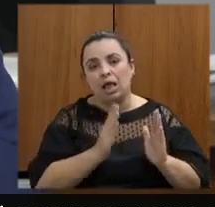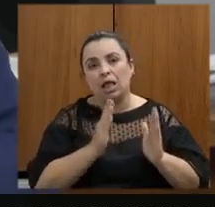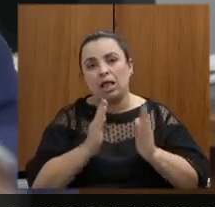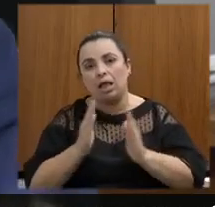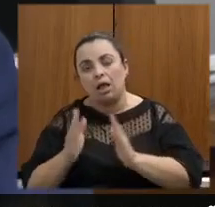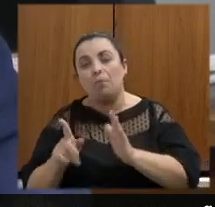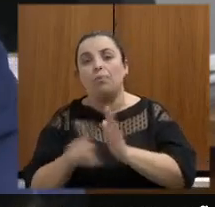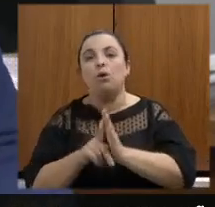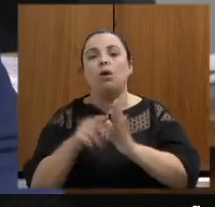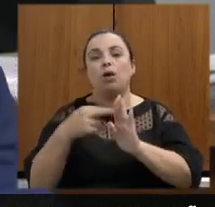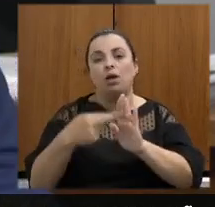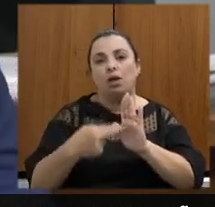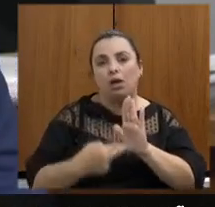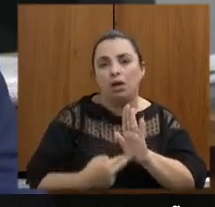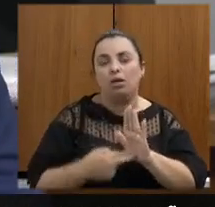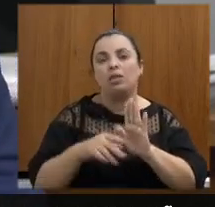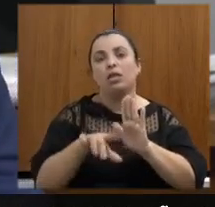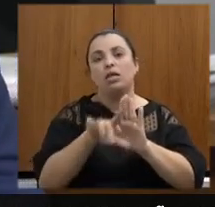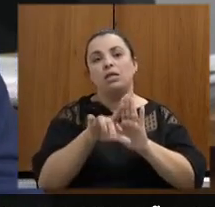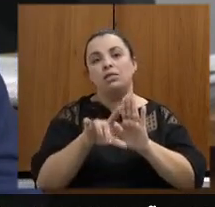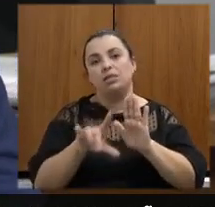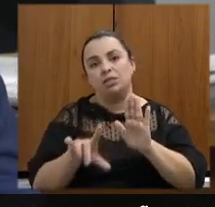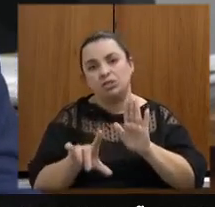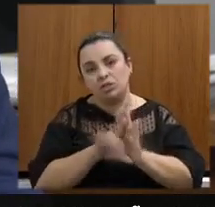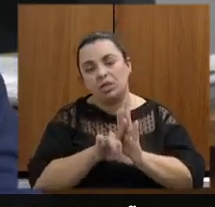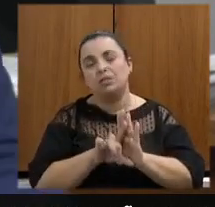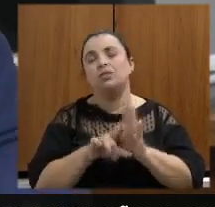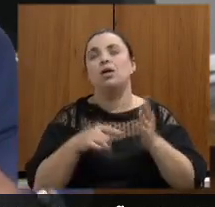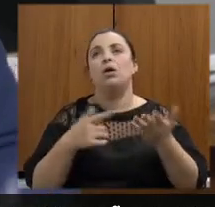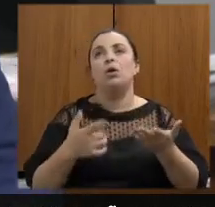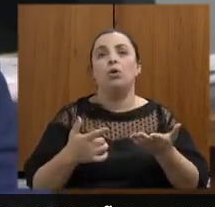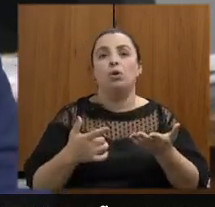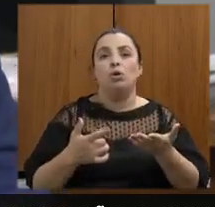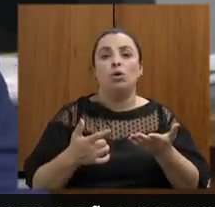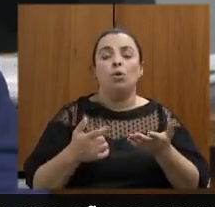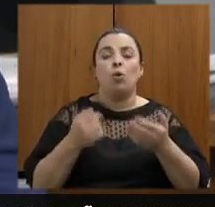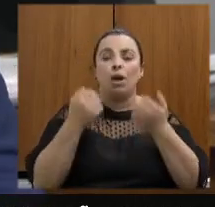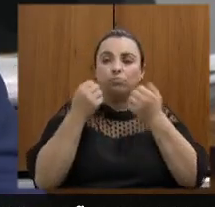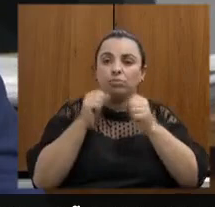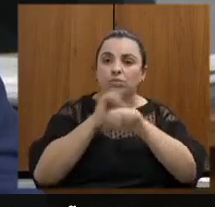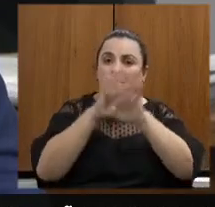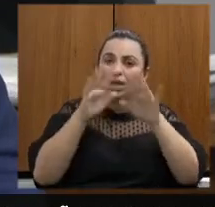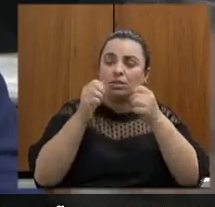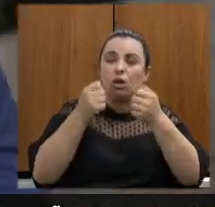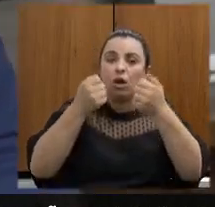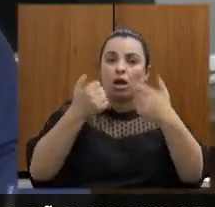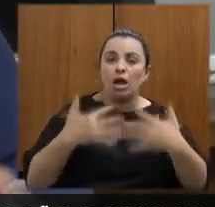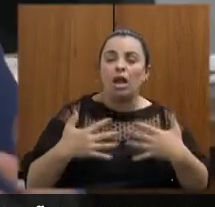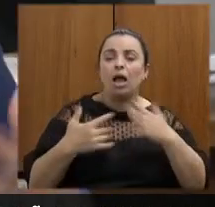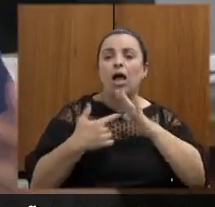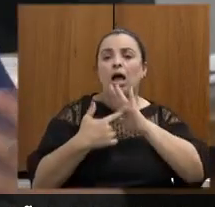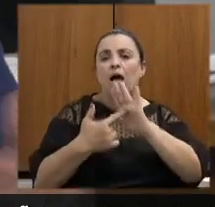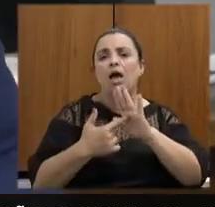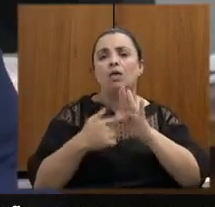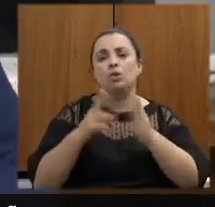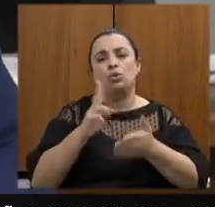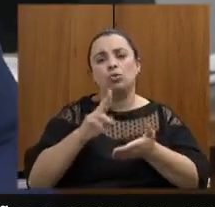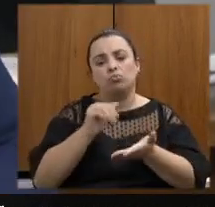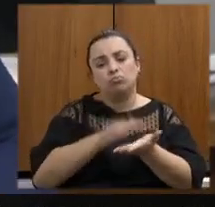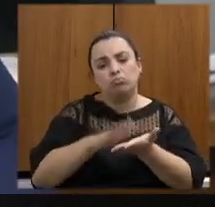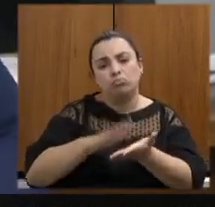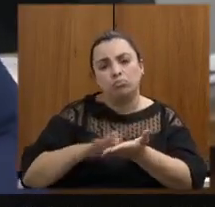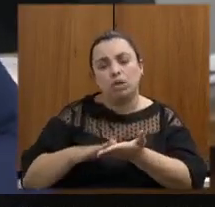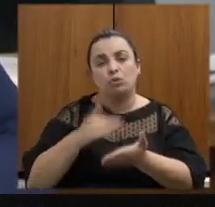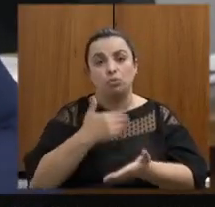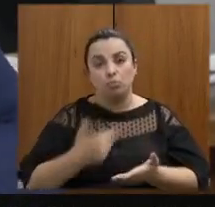legislação em relação à transparência execução do recurso público da conformidade com os projetos e acaba que pode